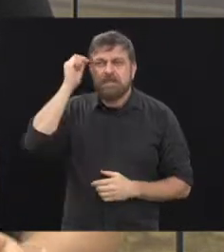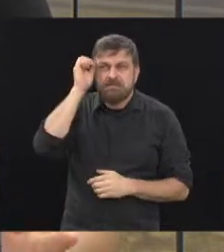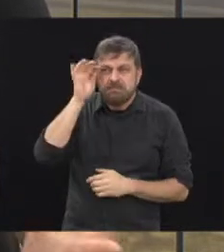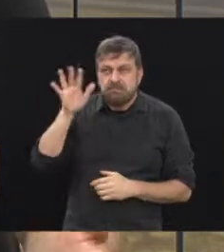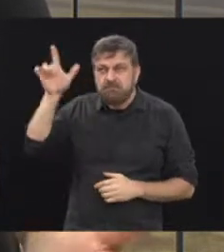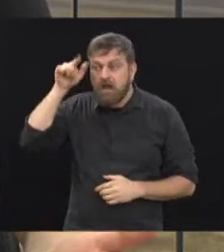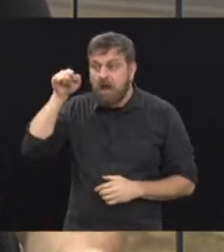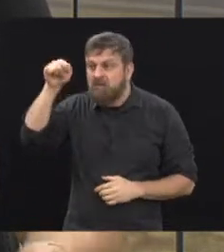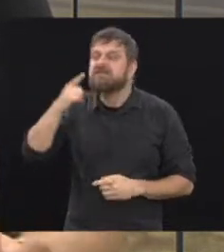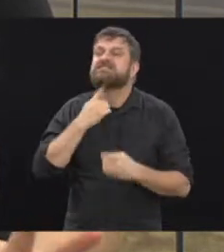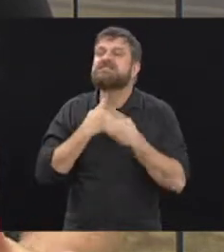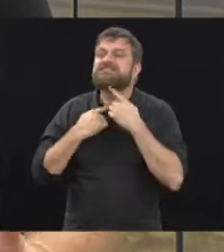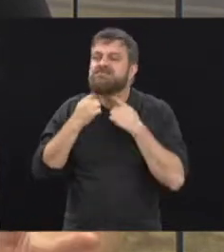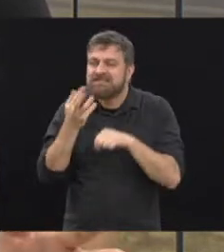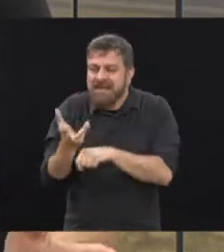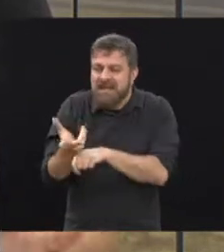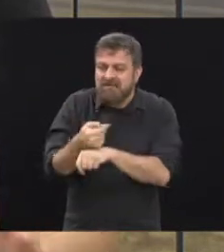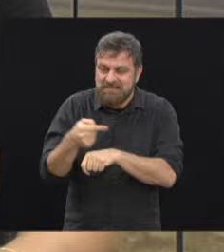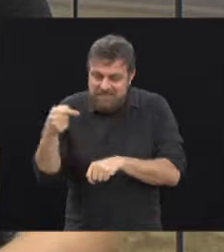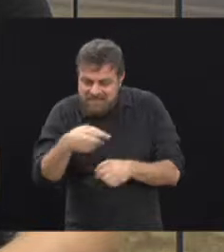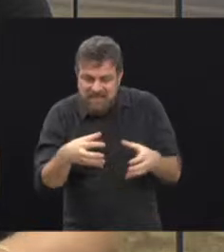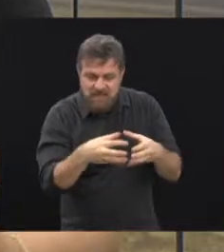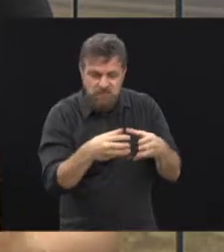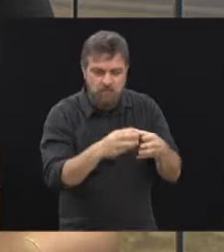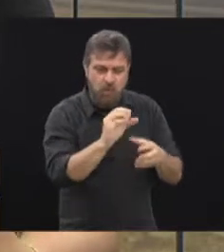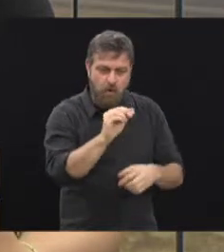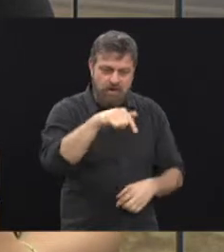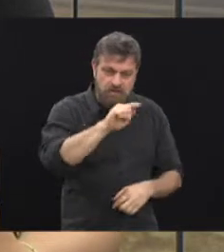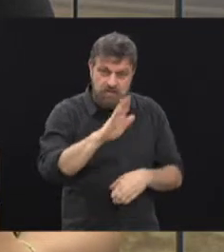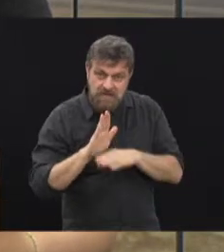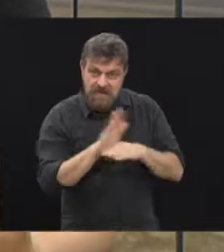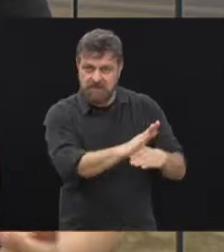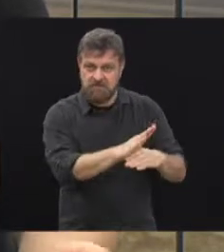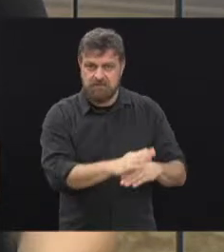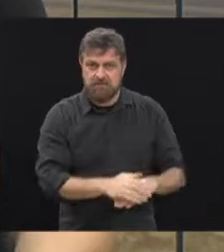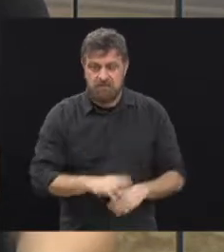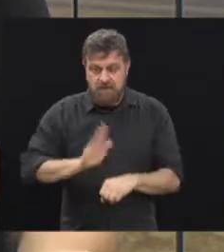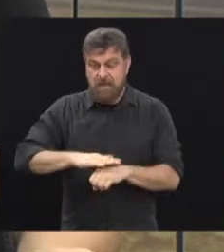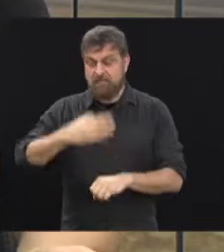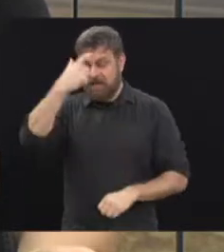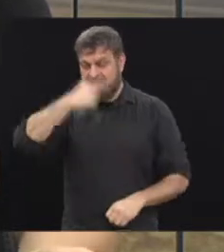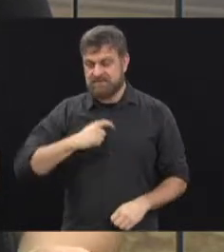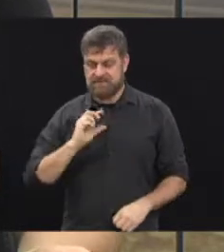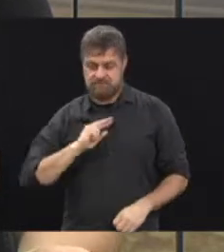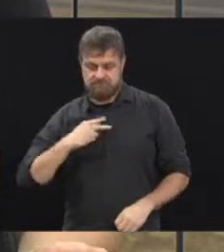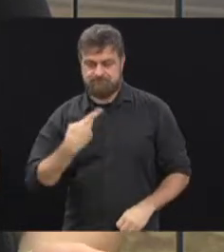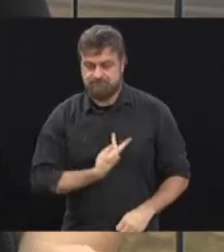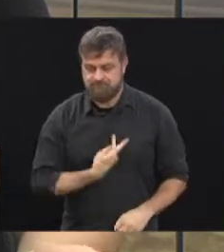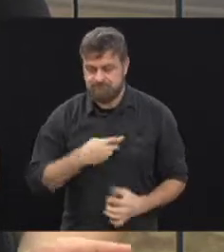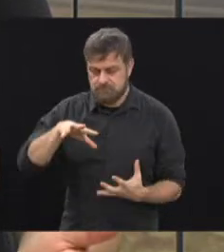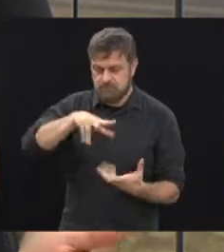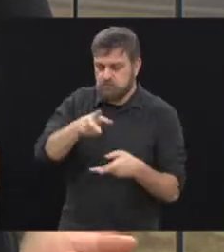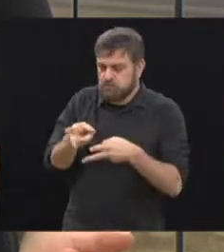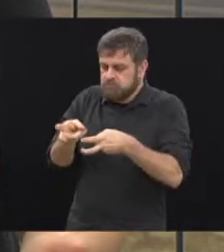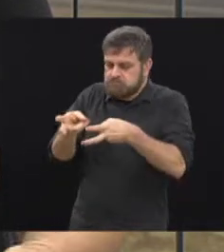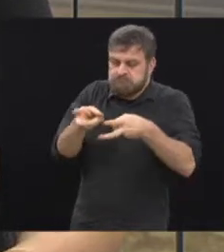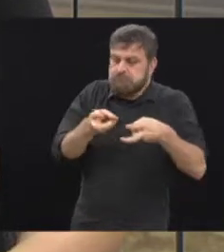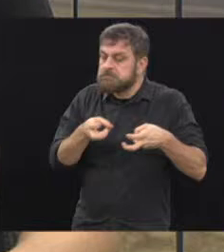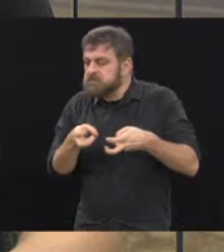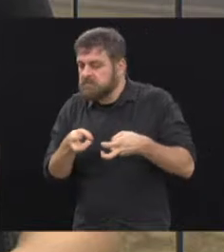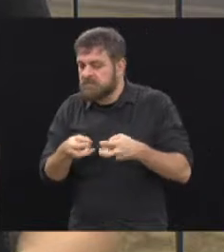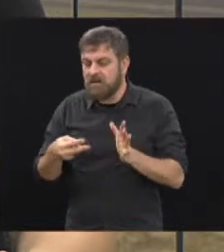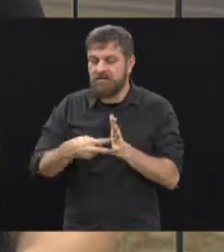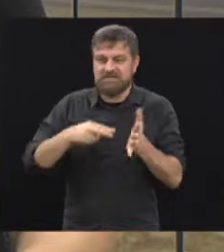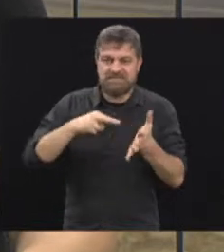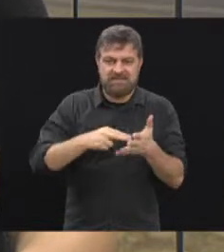tente pensar em habilidades que estão aí escondidas para poder usá-la na ONG. E o que mais me transformou é a forma de enxergar o mundo